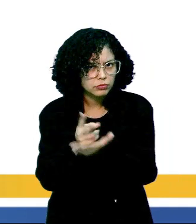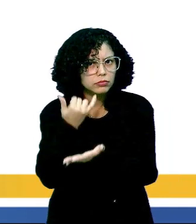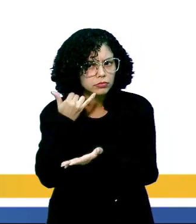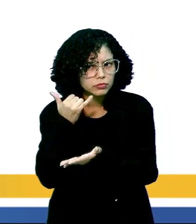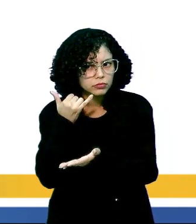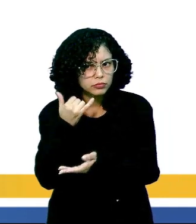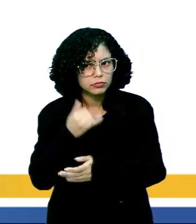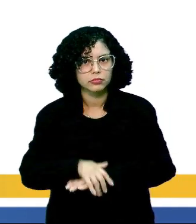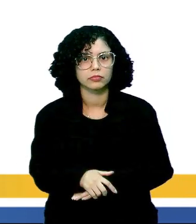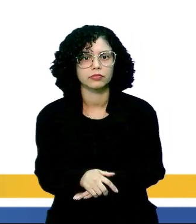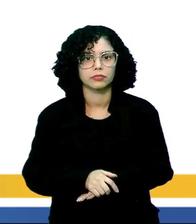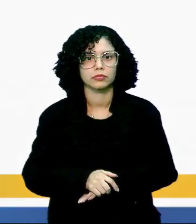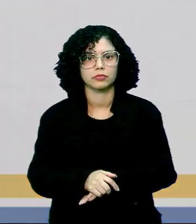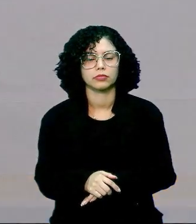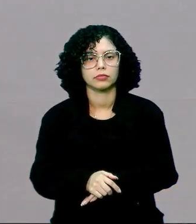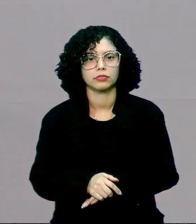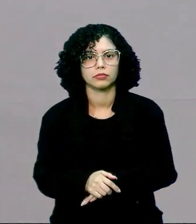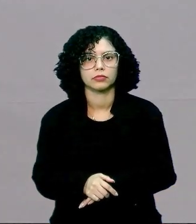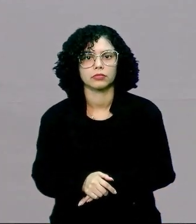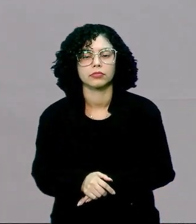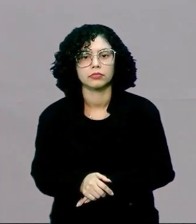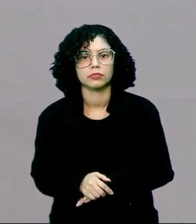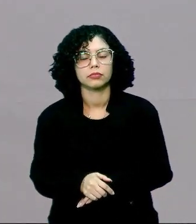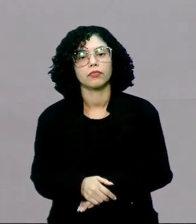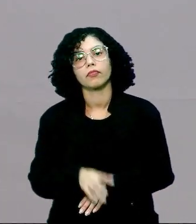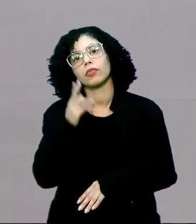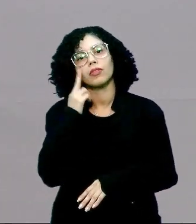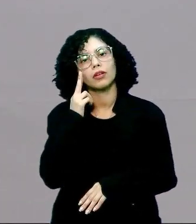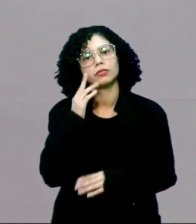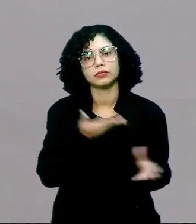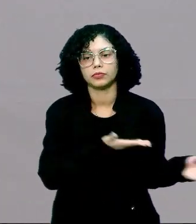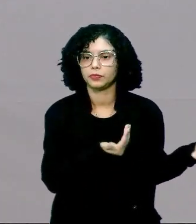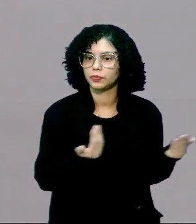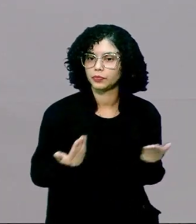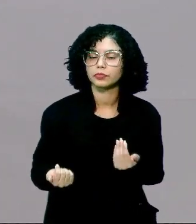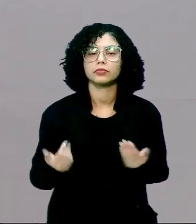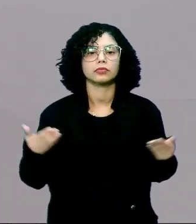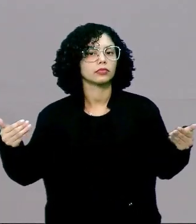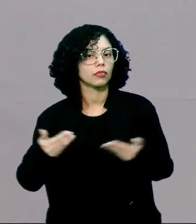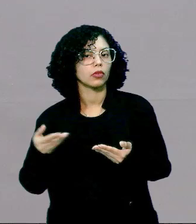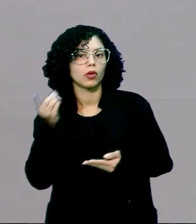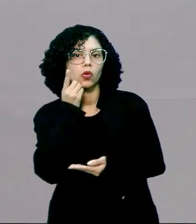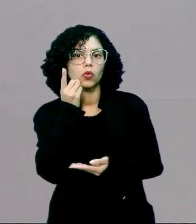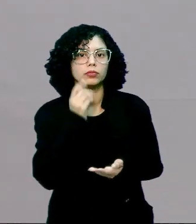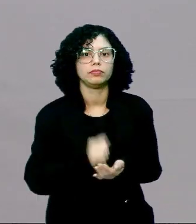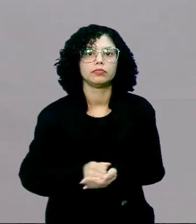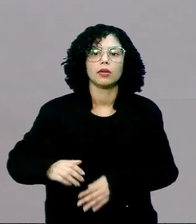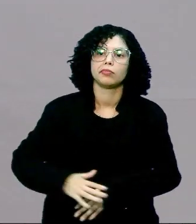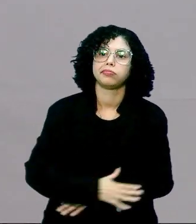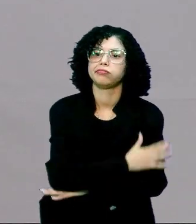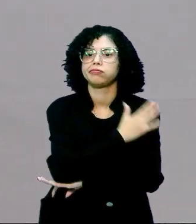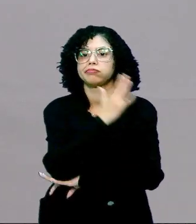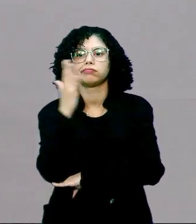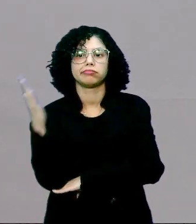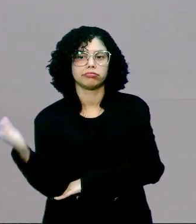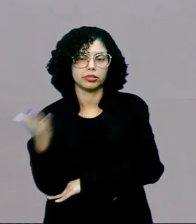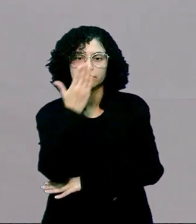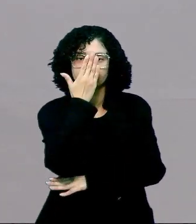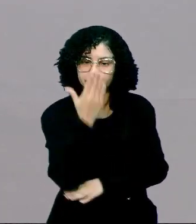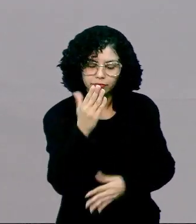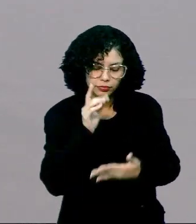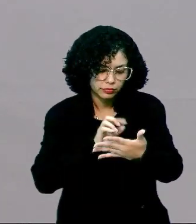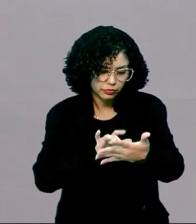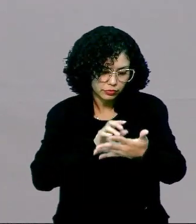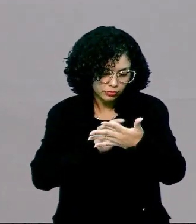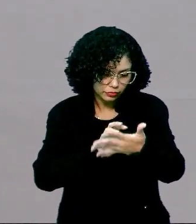em smartphone? É muito comum que os jovens hoje em dia passem muito tempo em frente à tela